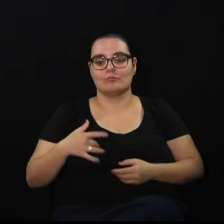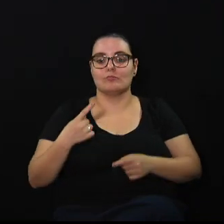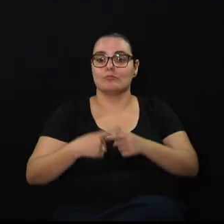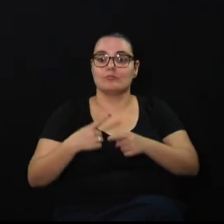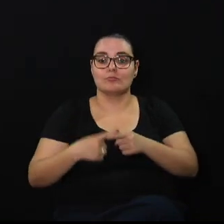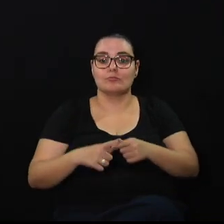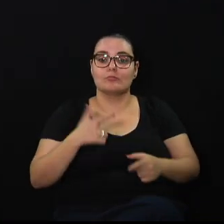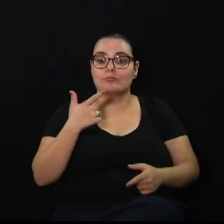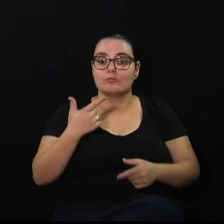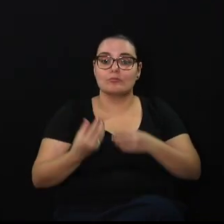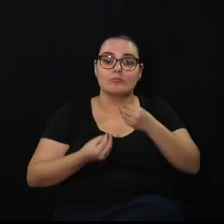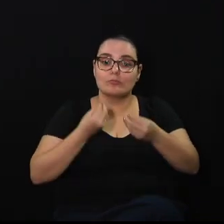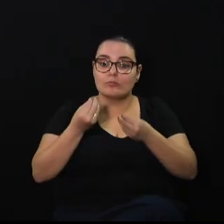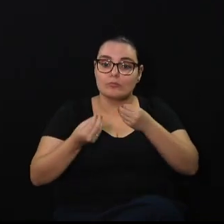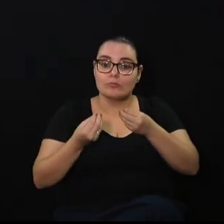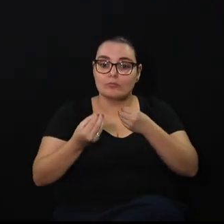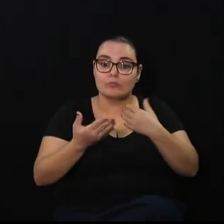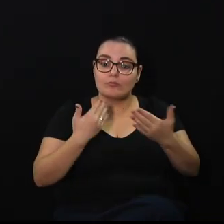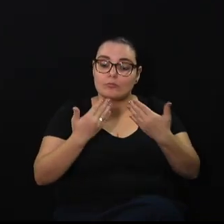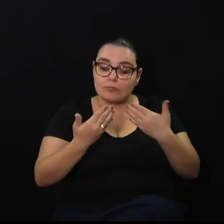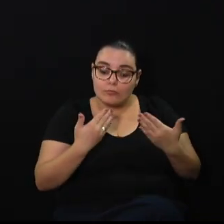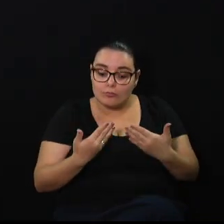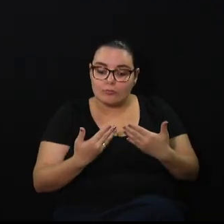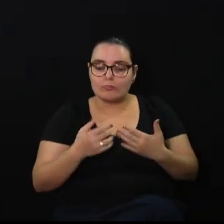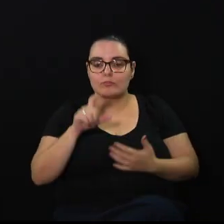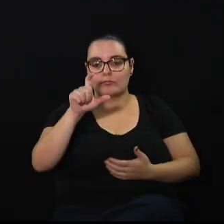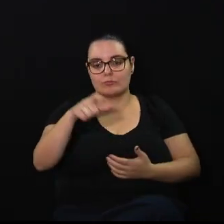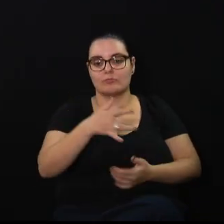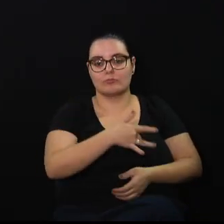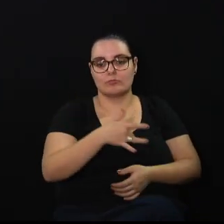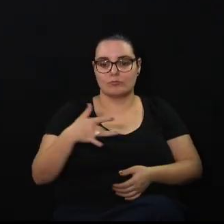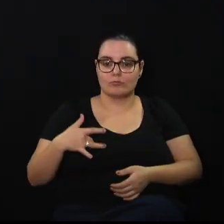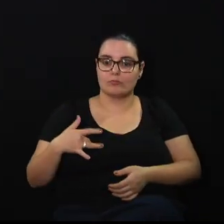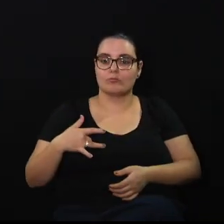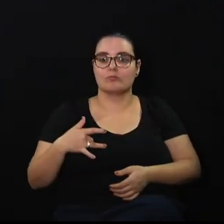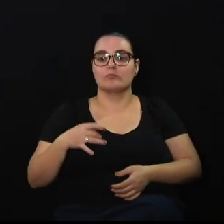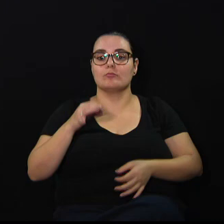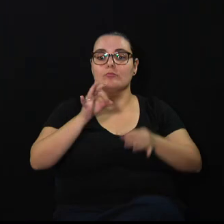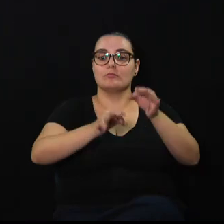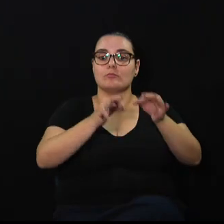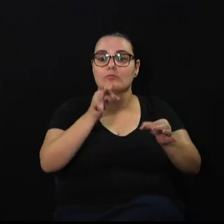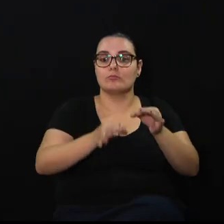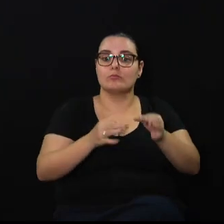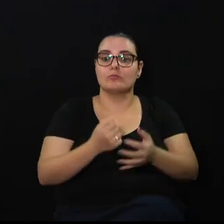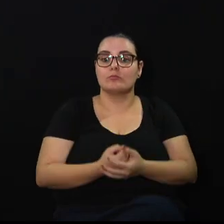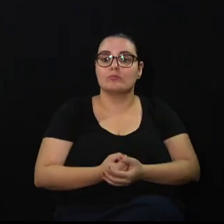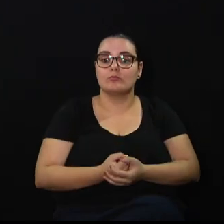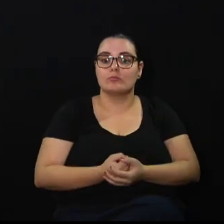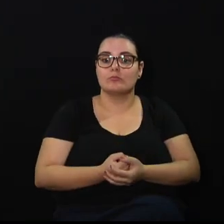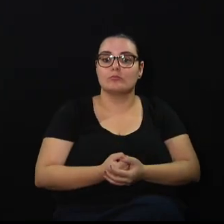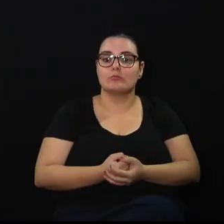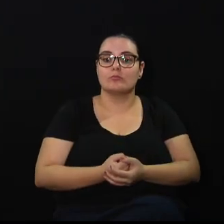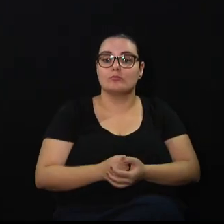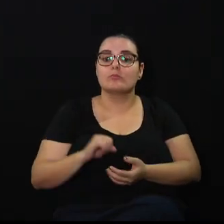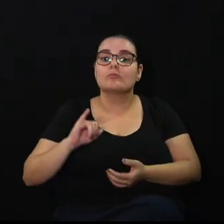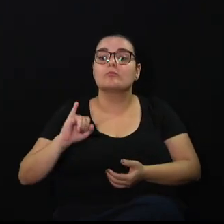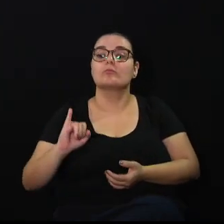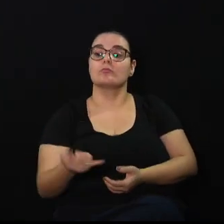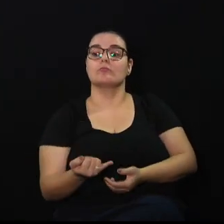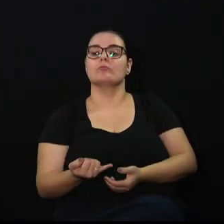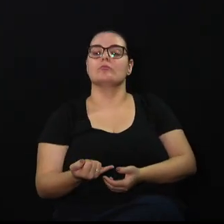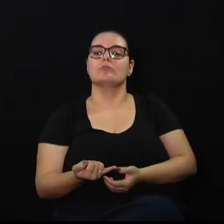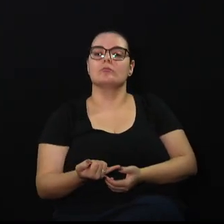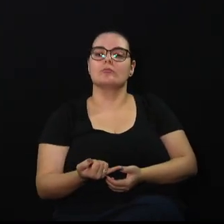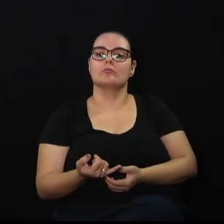de negociação com o plano que o judiciário entende que ele o pão se aproveita dessa